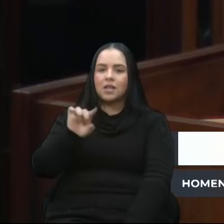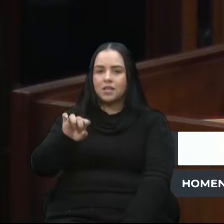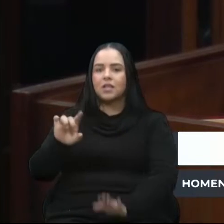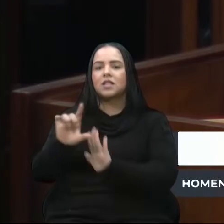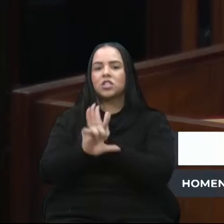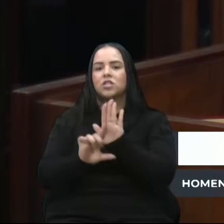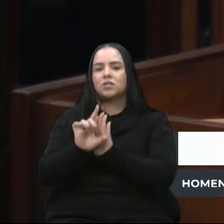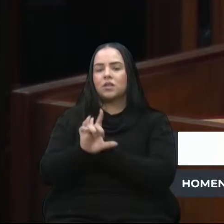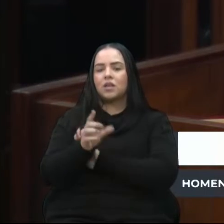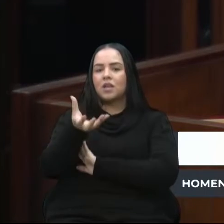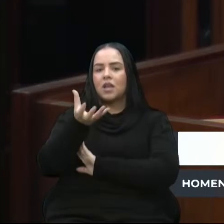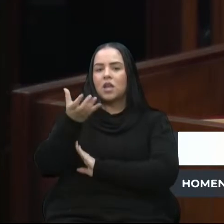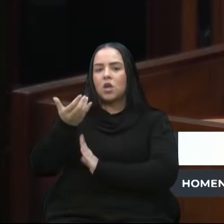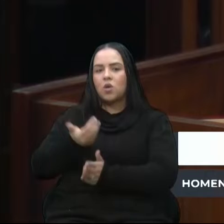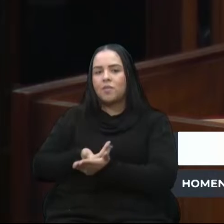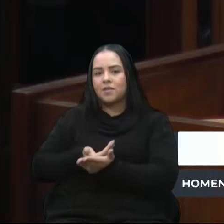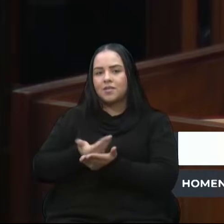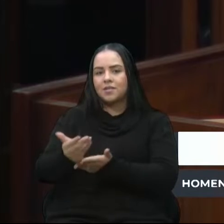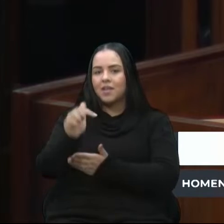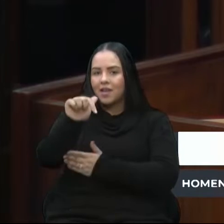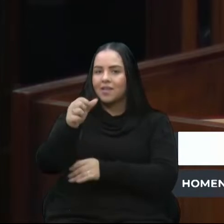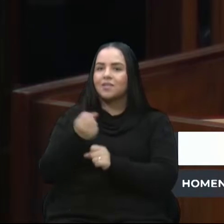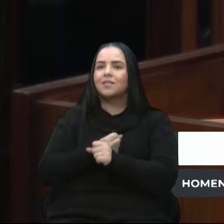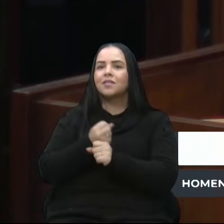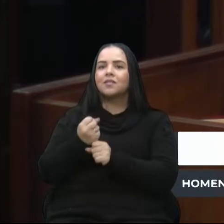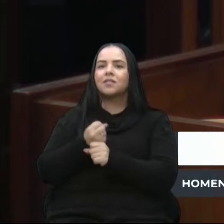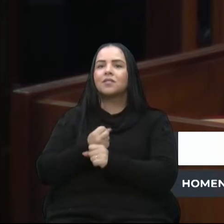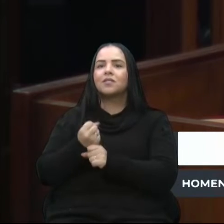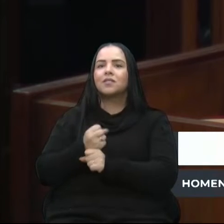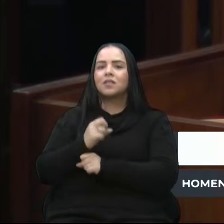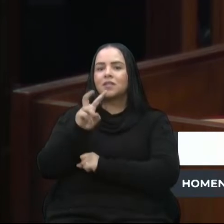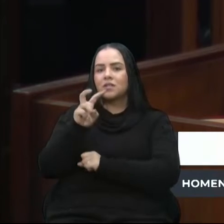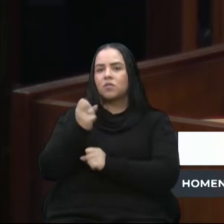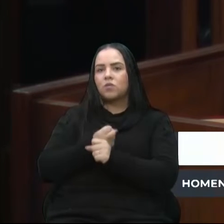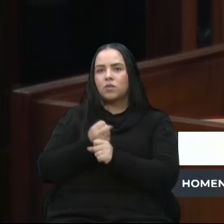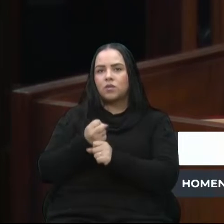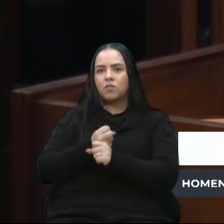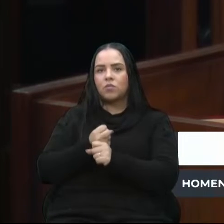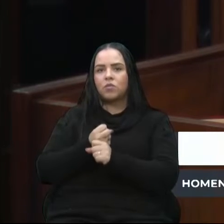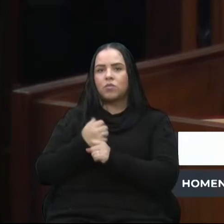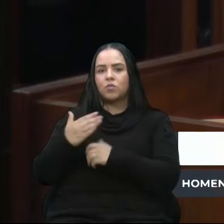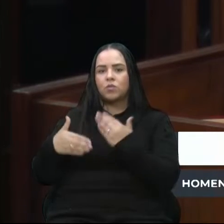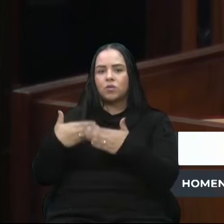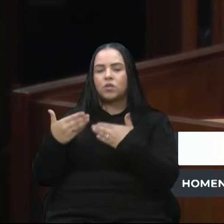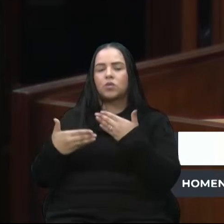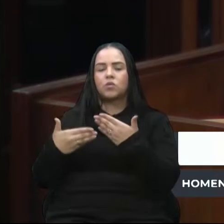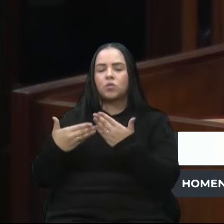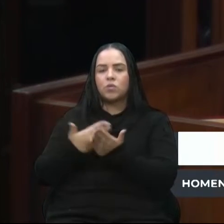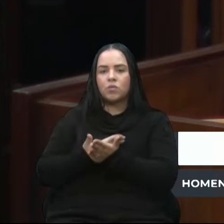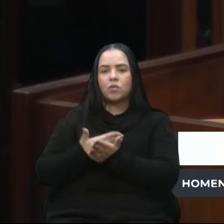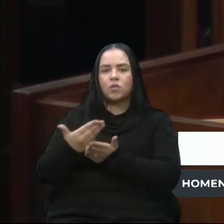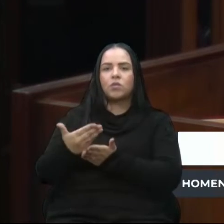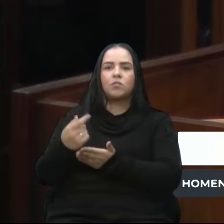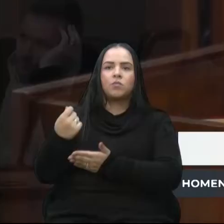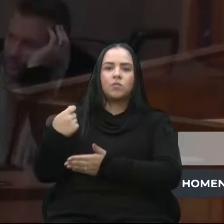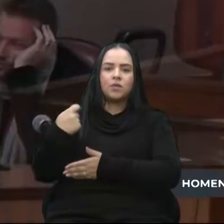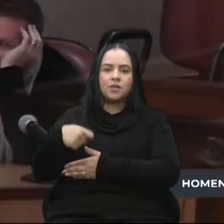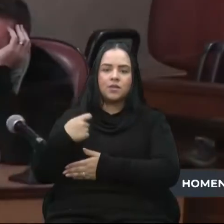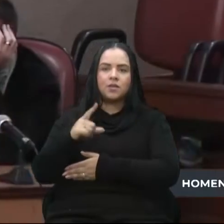é implantá-la a partir desse ano e previsão é de 5 anos para o processo de implantação, pois demanda